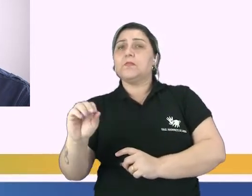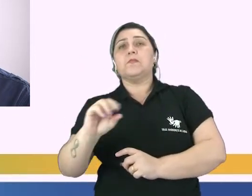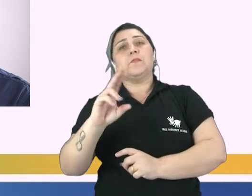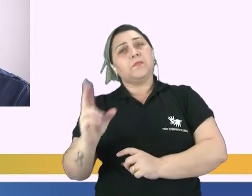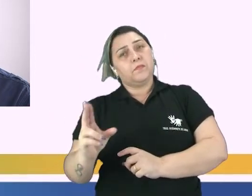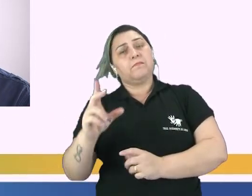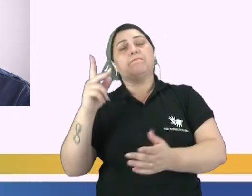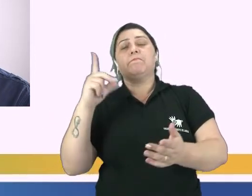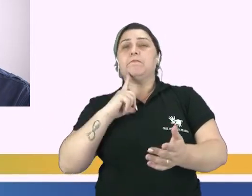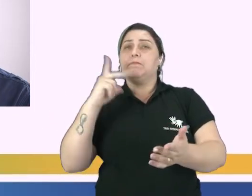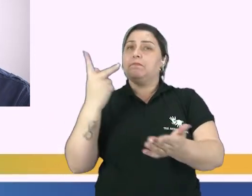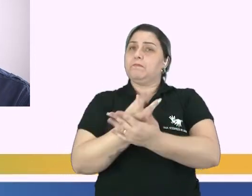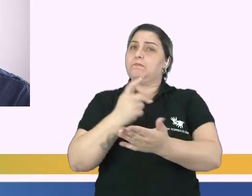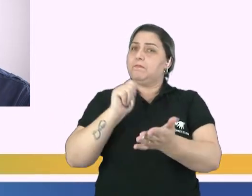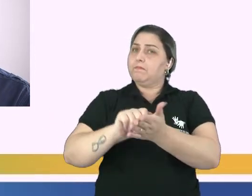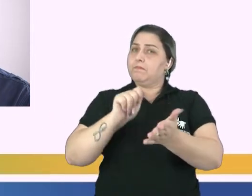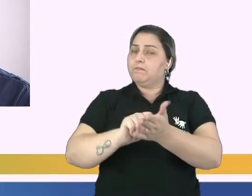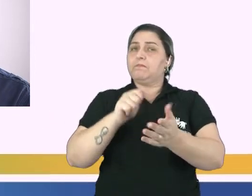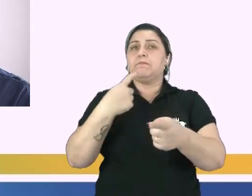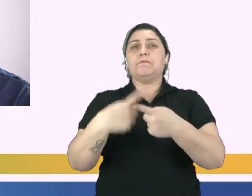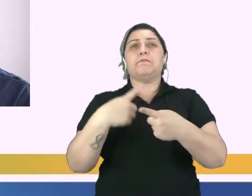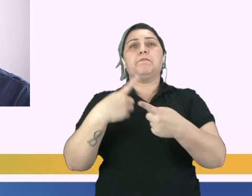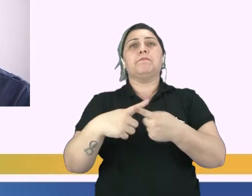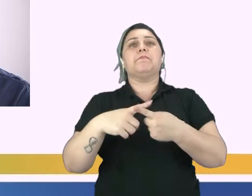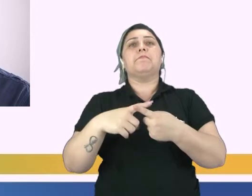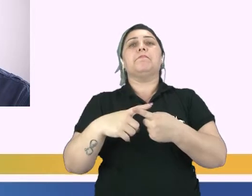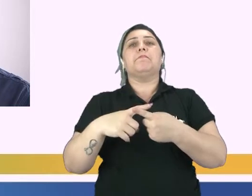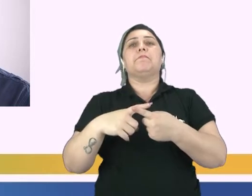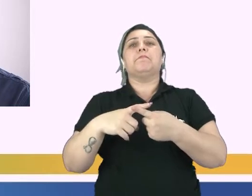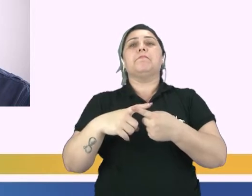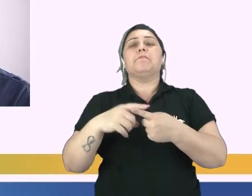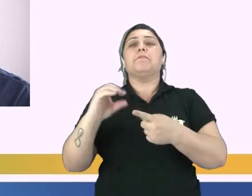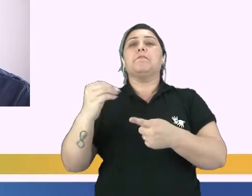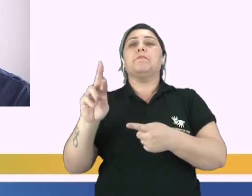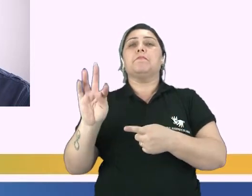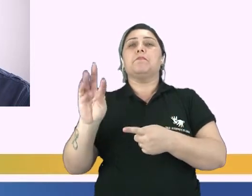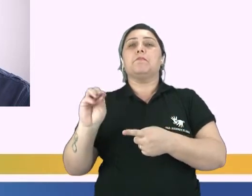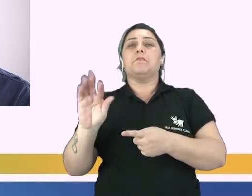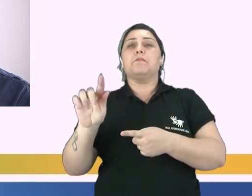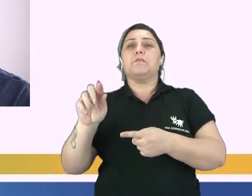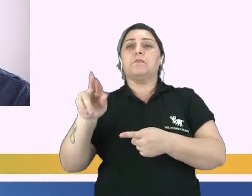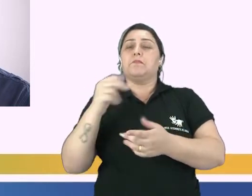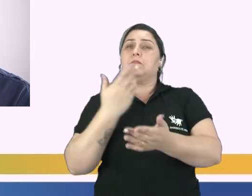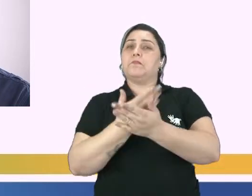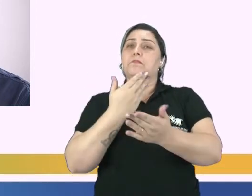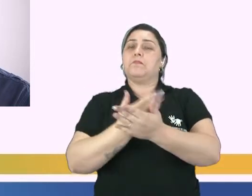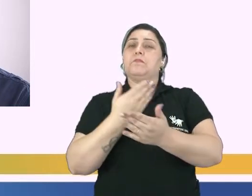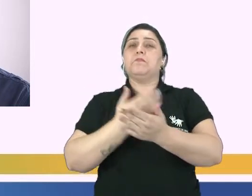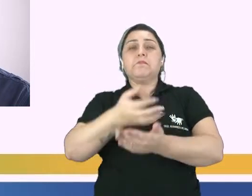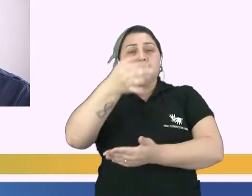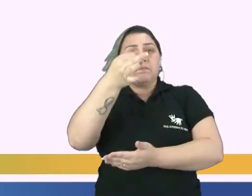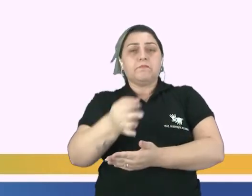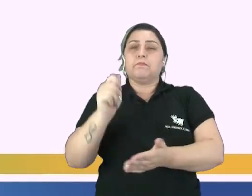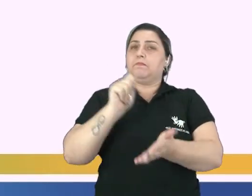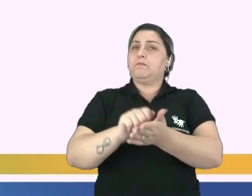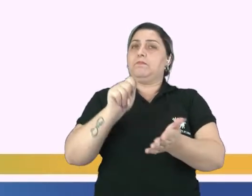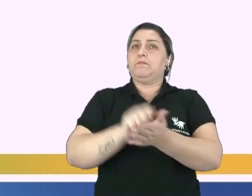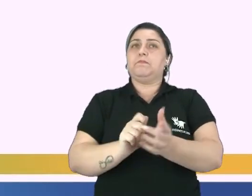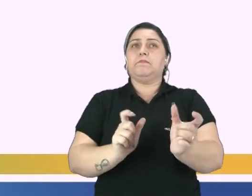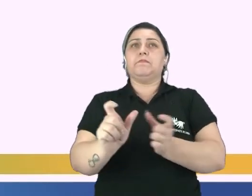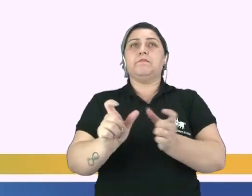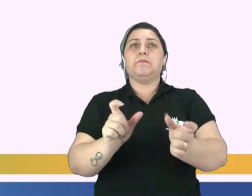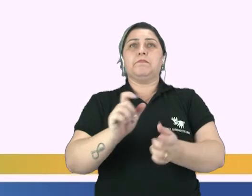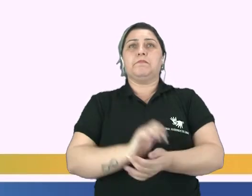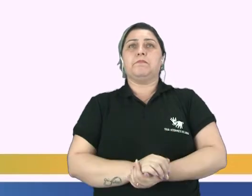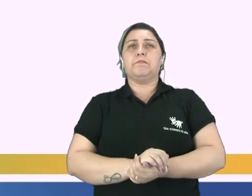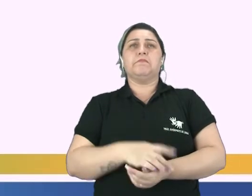de ortografia, porque a ortografia é a parte da gramática que estuda a correta escrita das palavras,